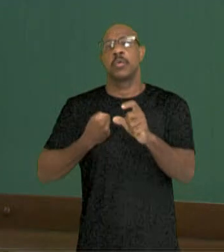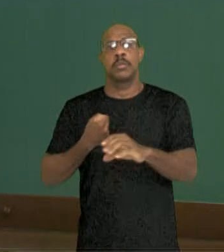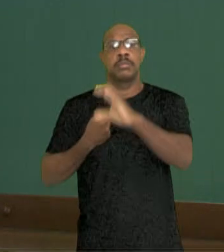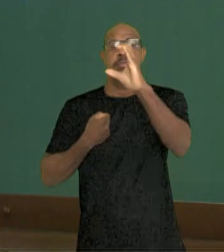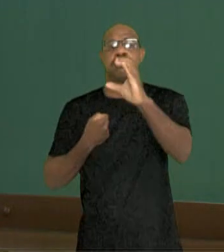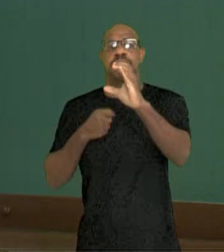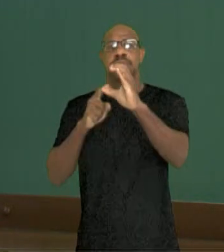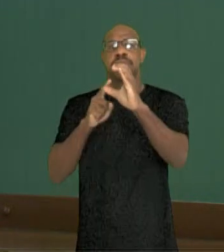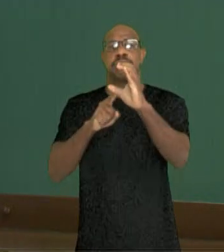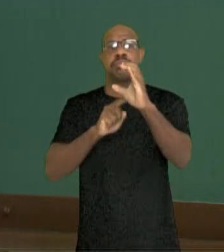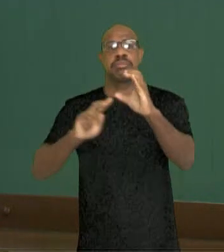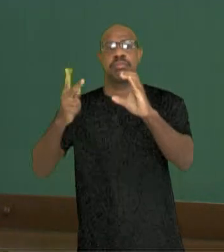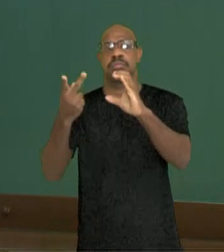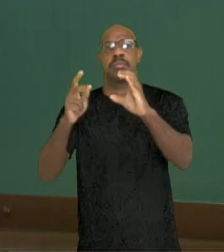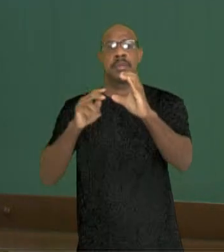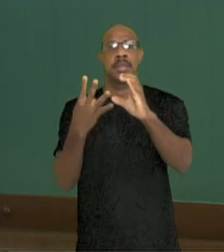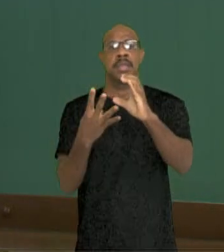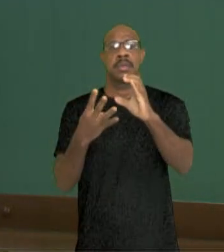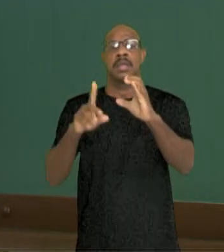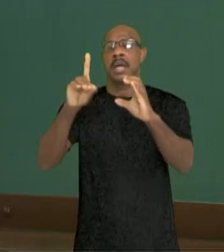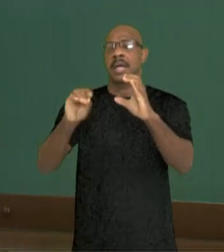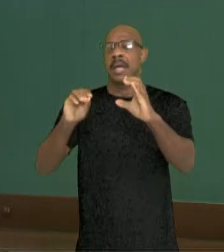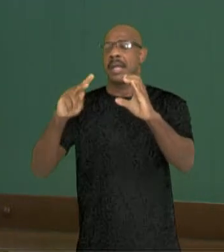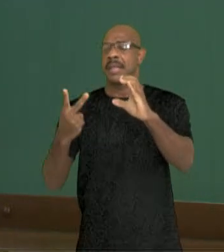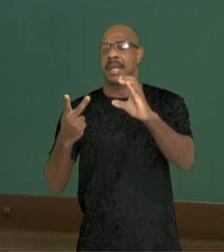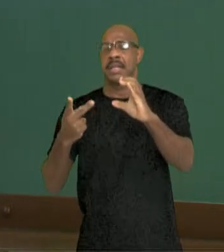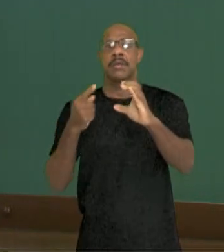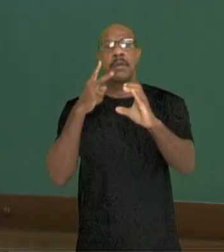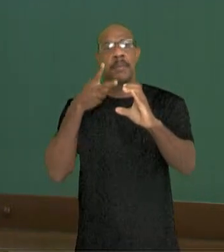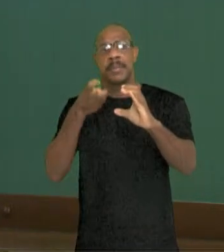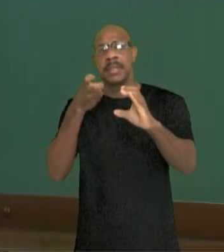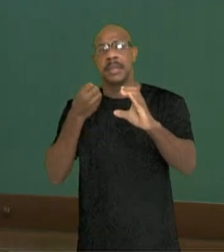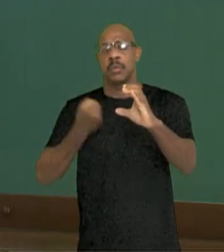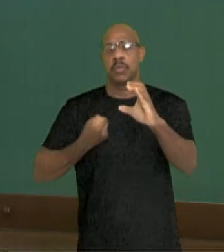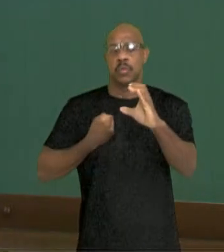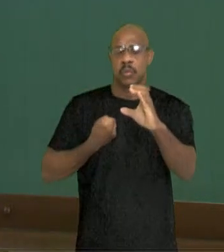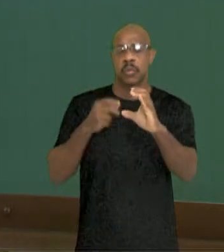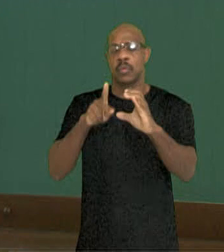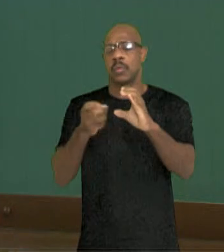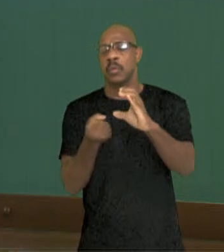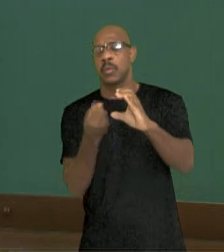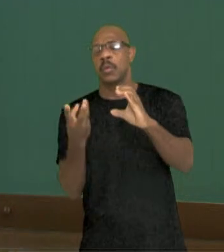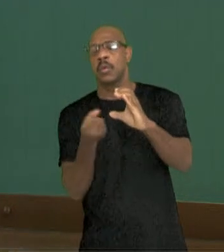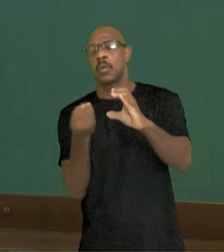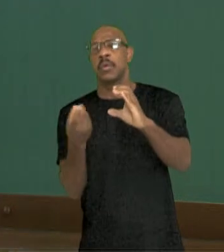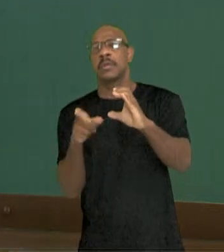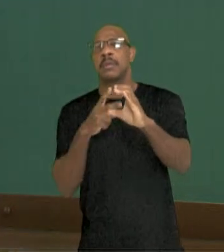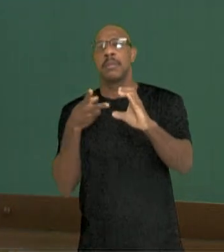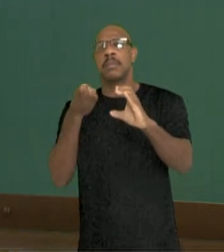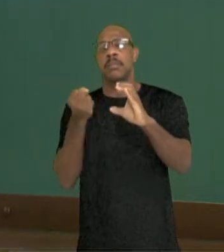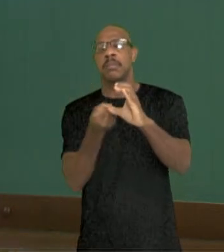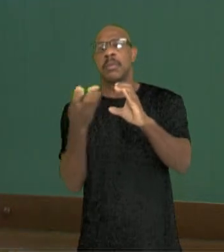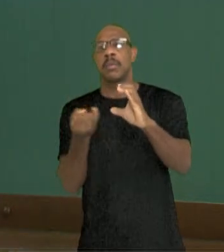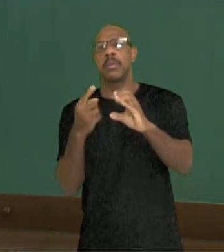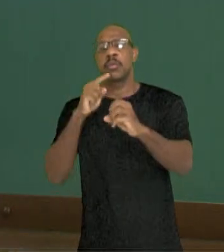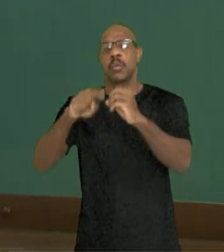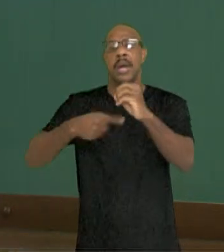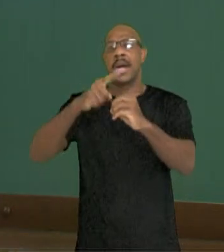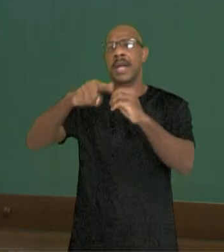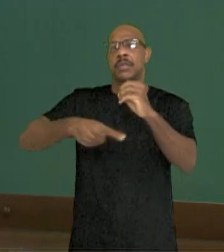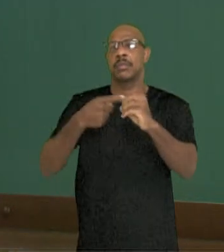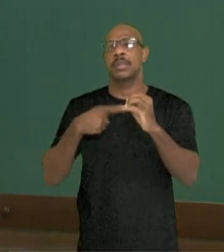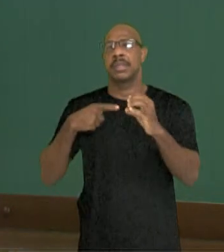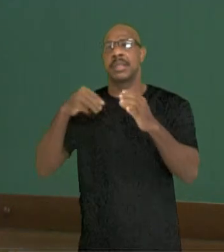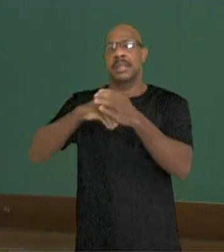fórmula molecular do butano C4H10, ela vai indicar os átomos e as quantidades dos átomos que compõem a